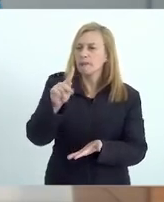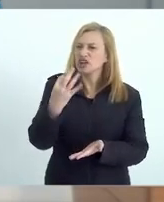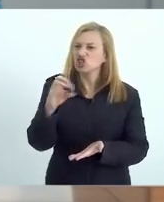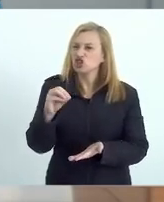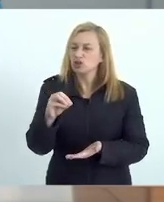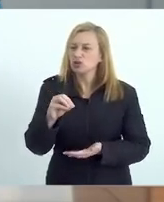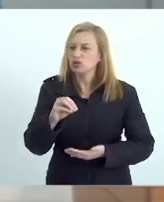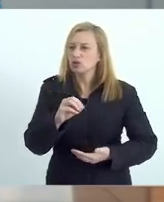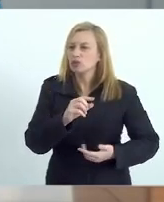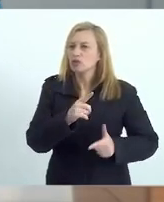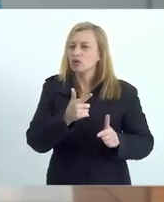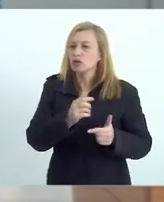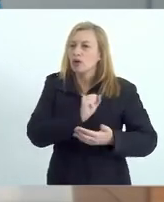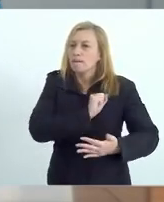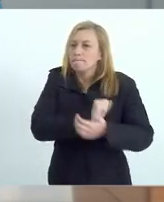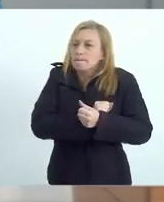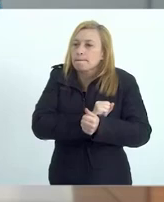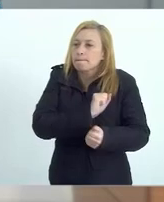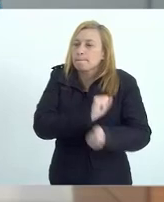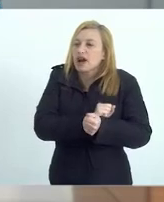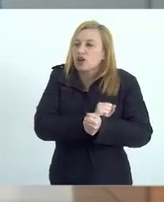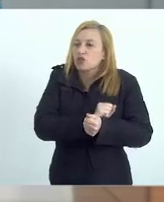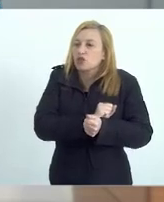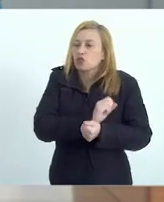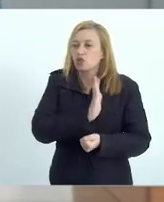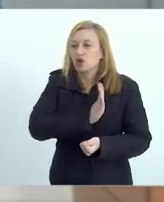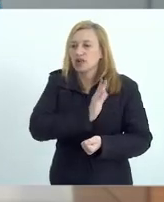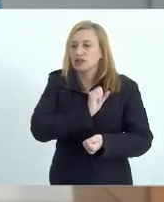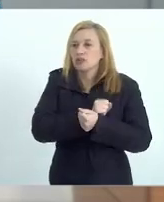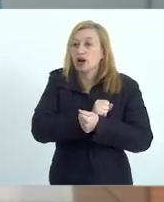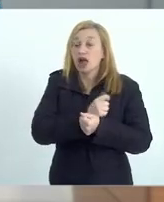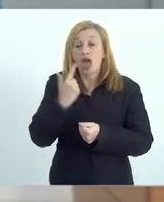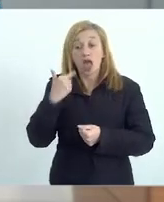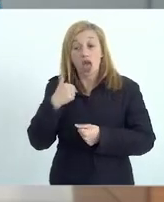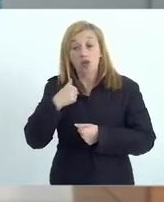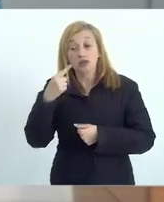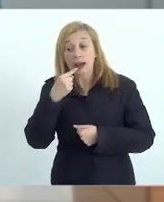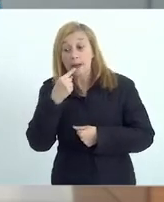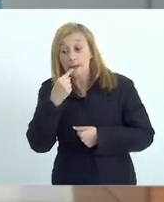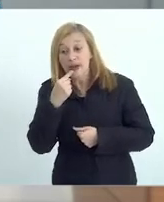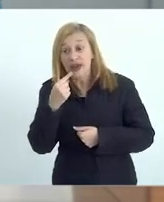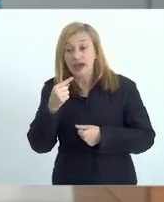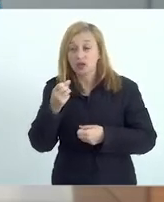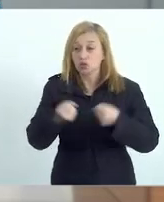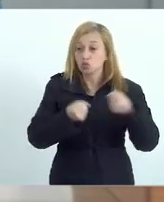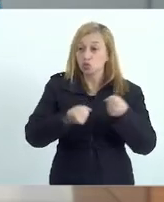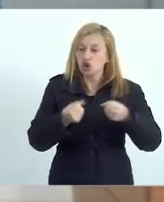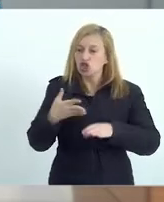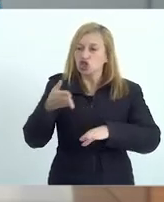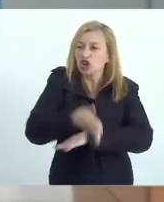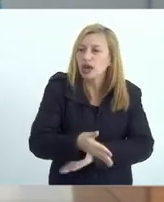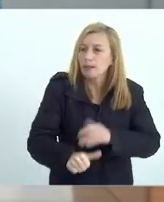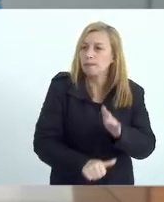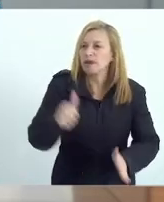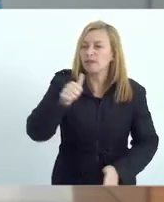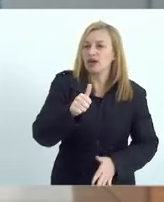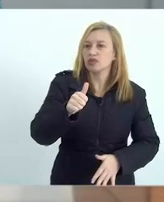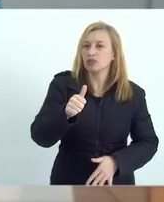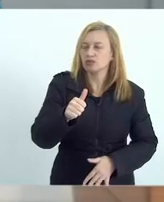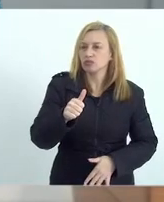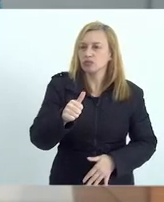sofrido um infarto eu estava próximo ao bairro de São Conrado regressei cheguei primeiro do que